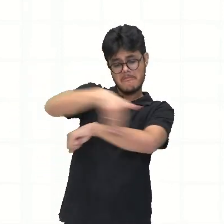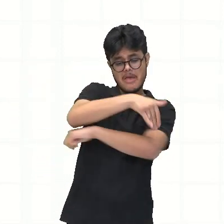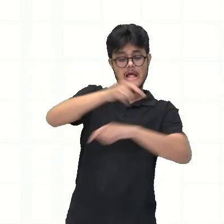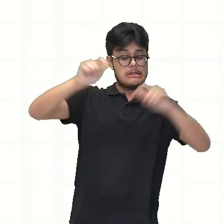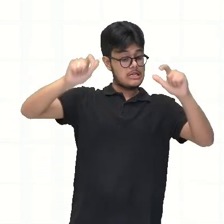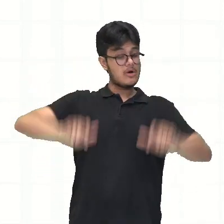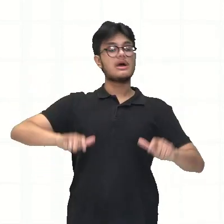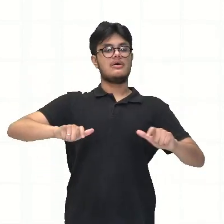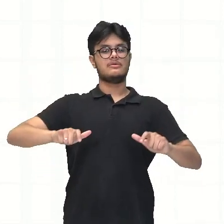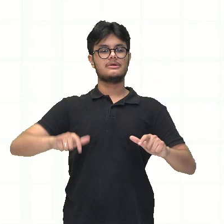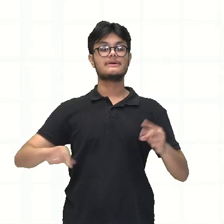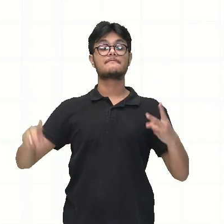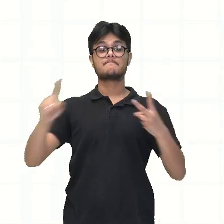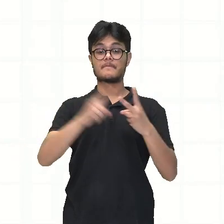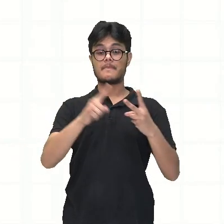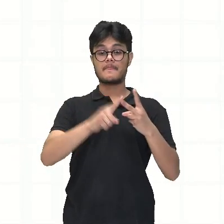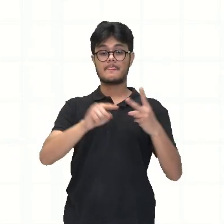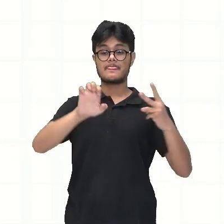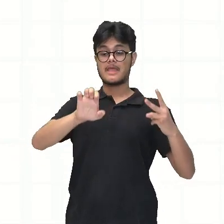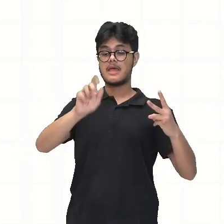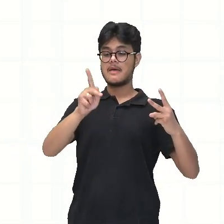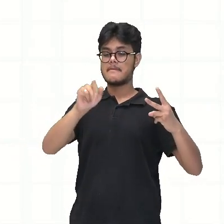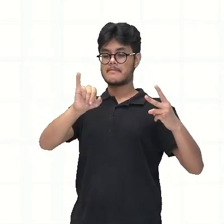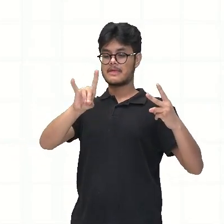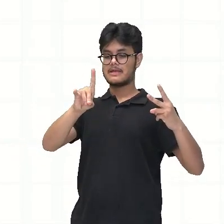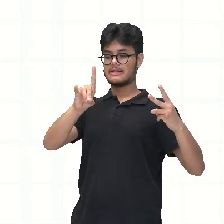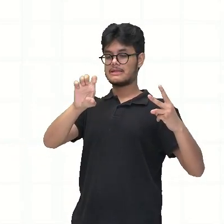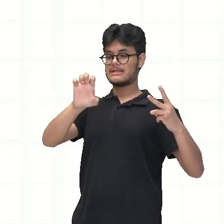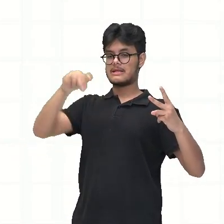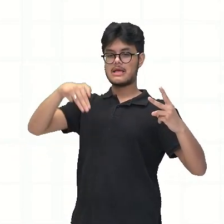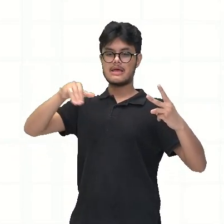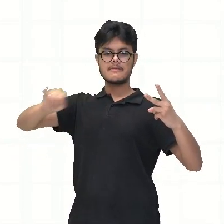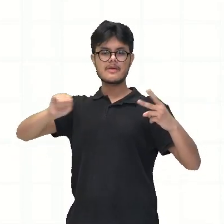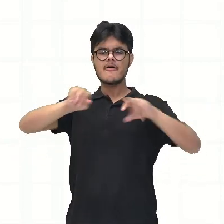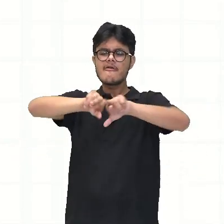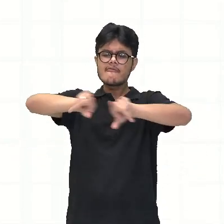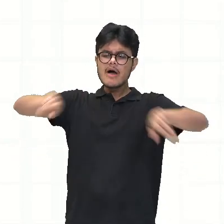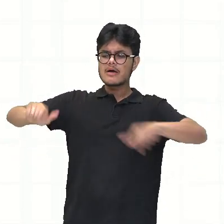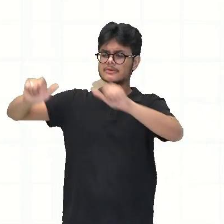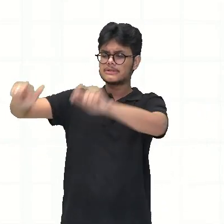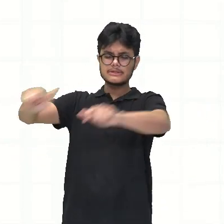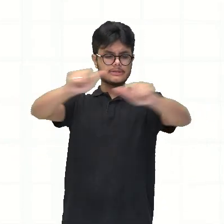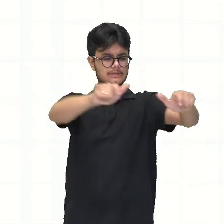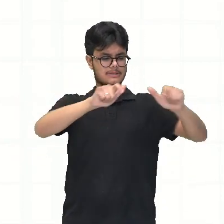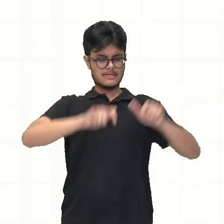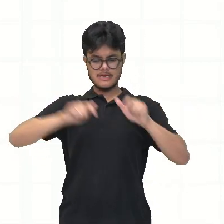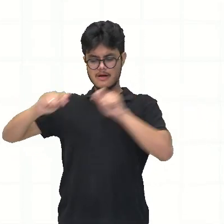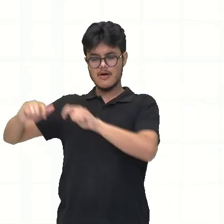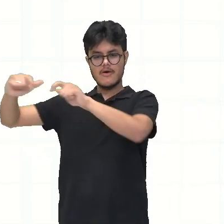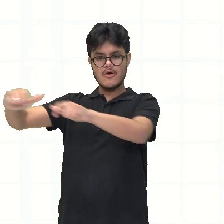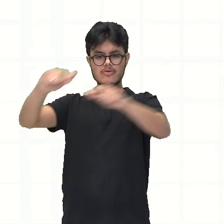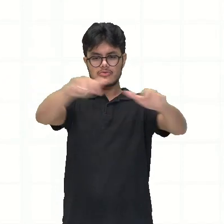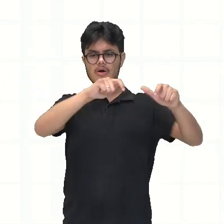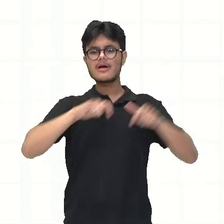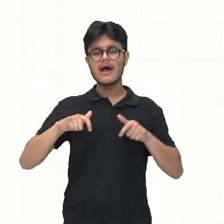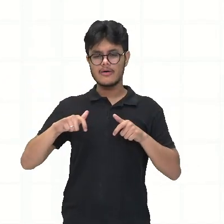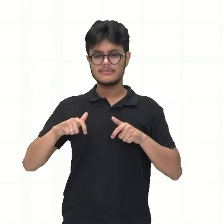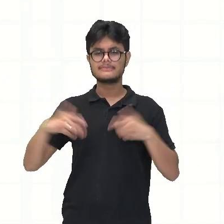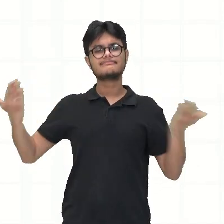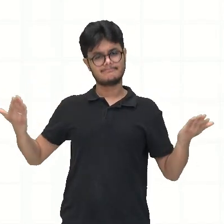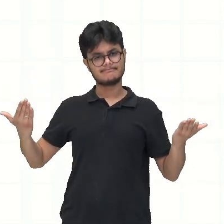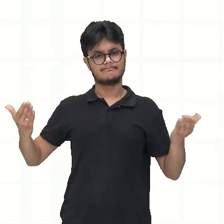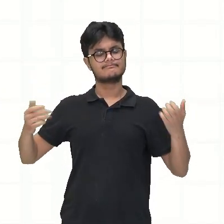local. Uma epidemia é a ocorrência de surtos em várias regiões, quando nós temos vários